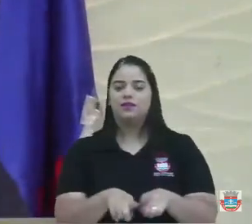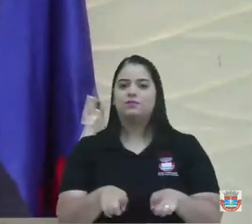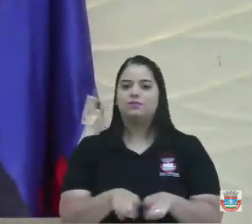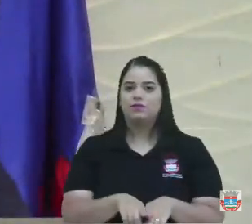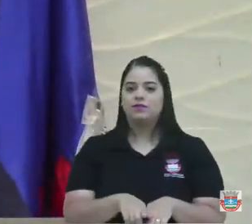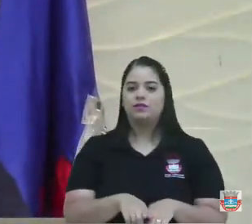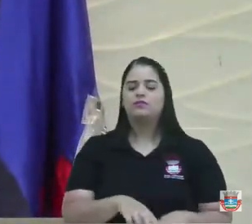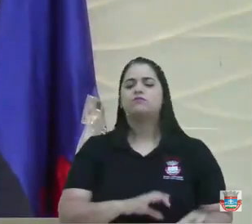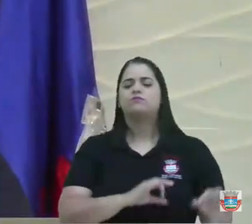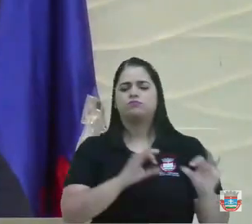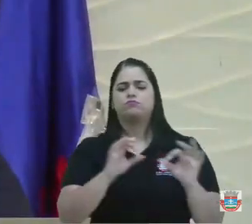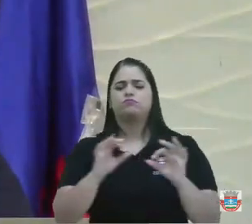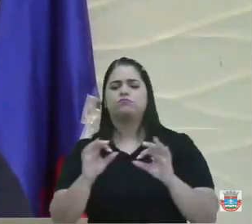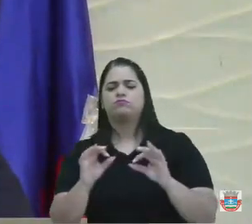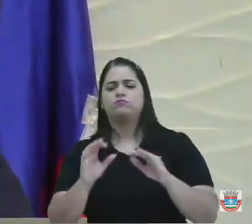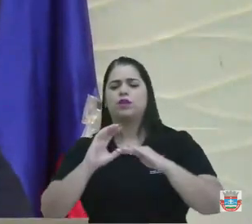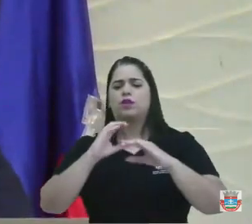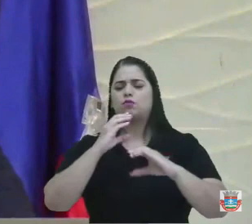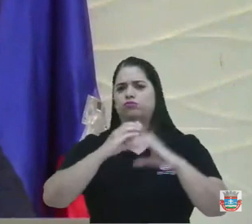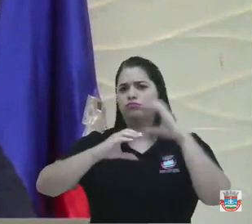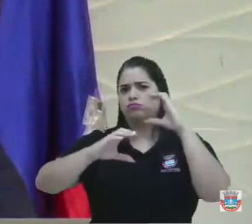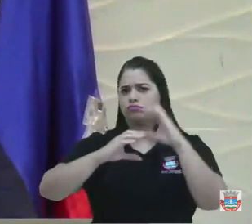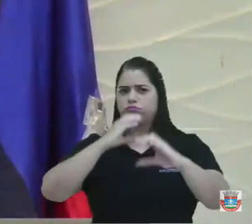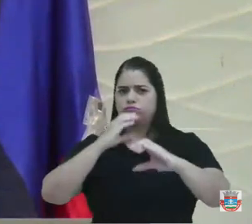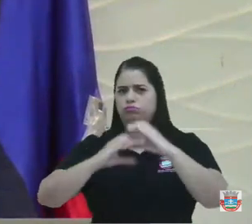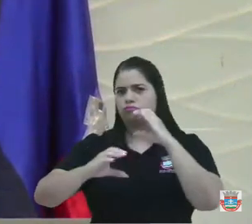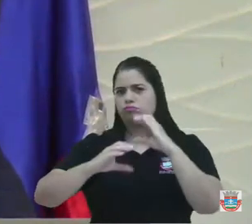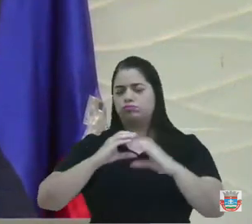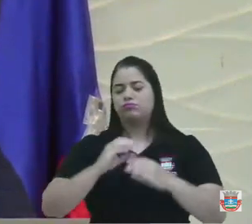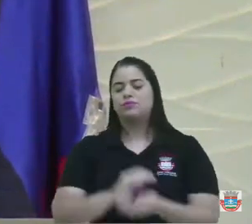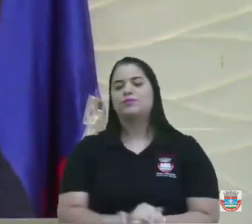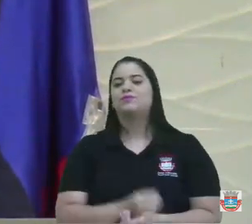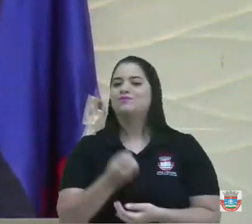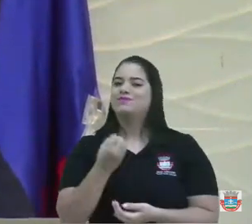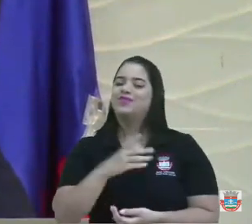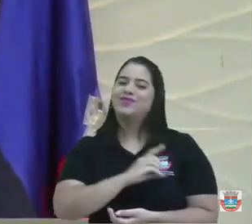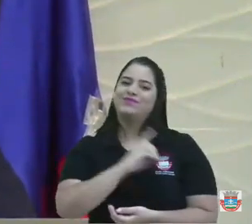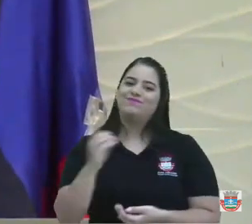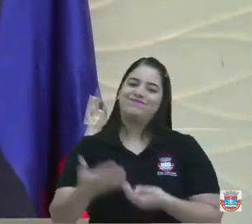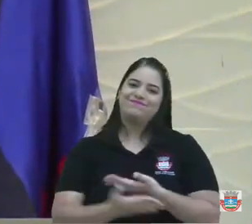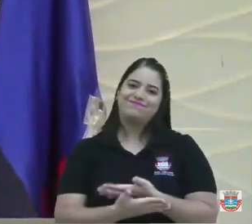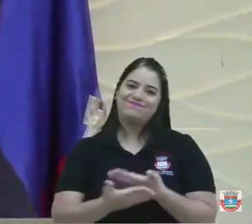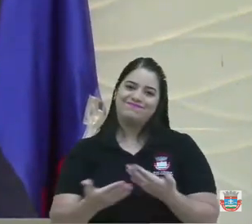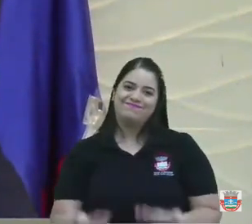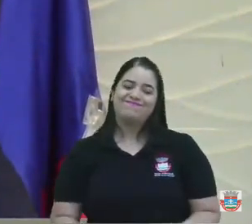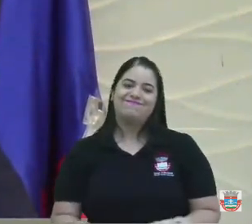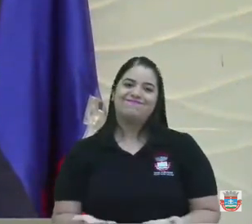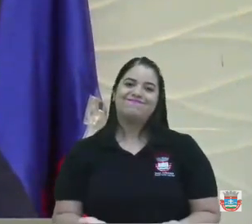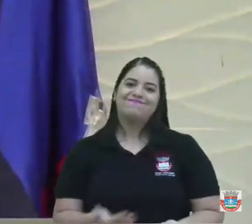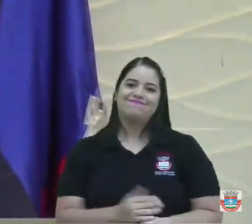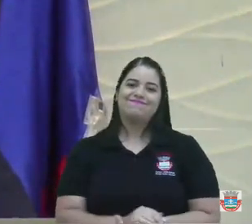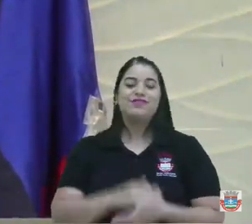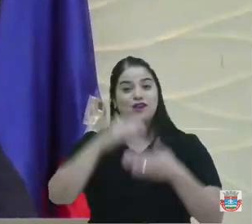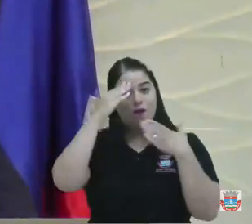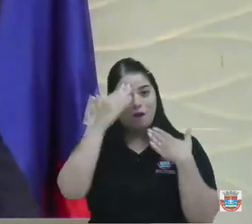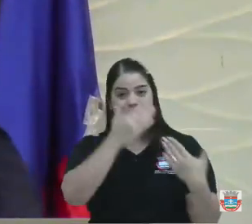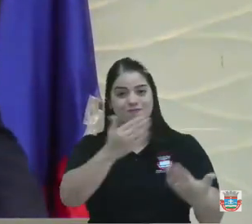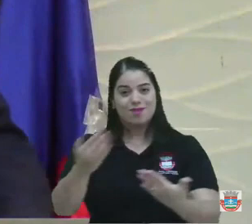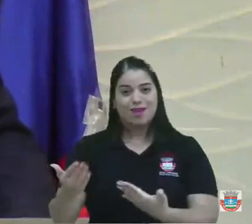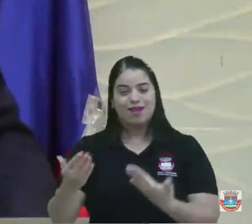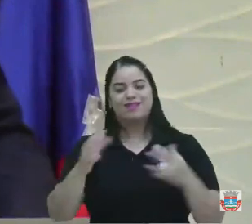acompanham pelos meios de comunicação, quero desejar o nosso bom dia a todos e agradecer também pela